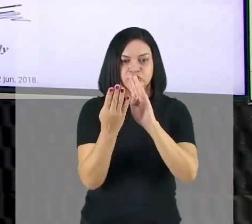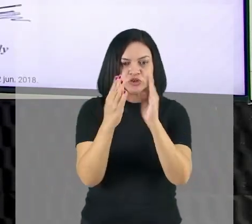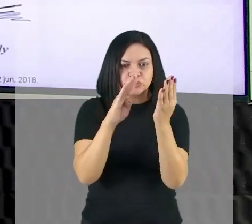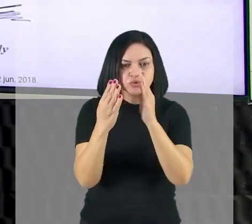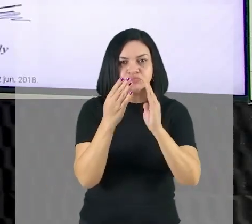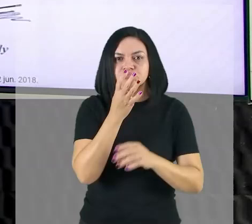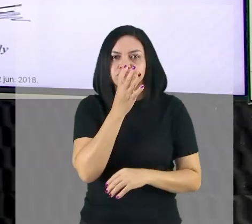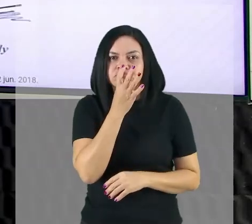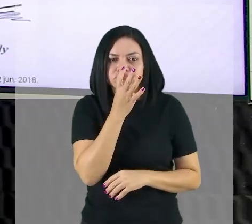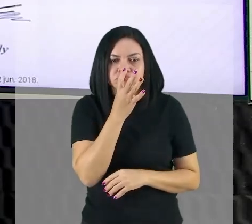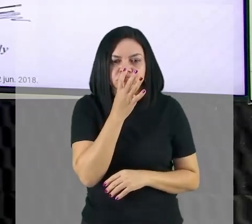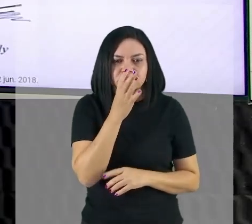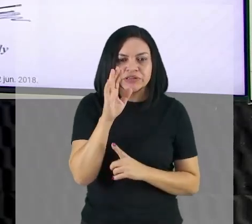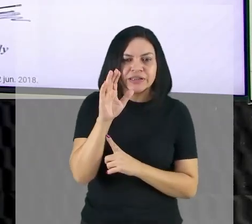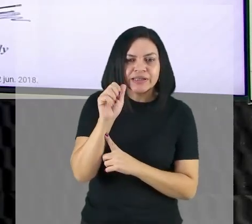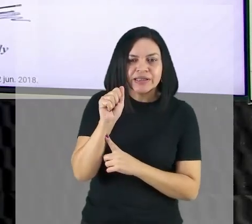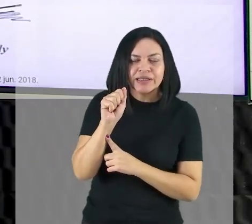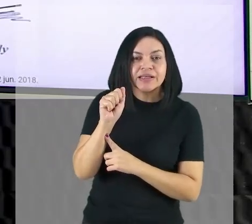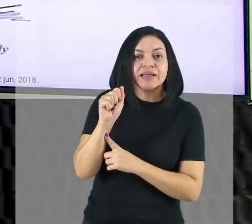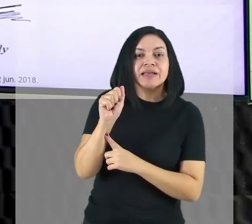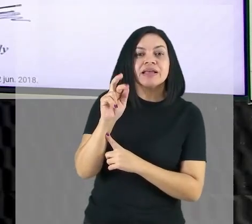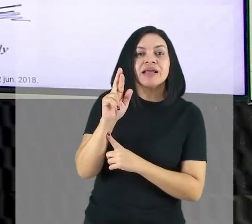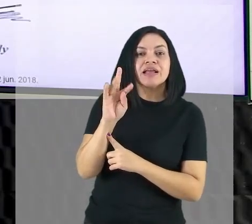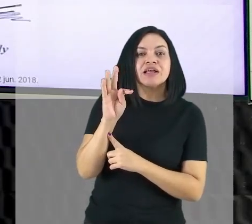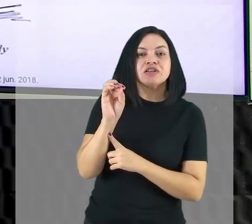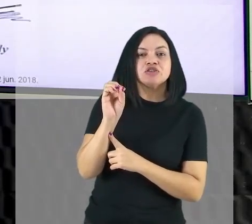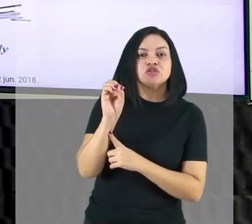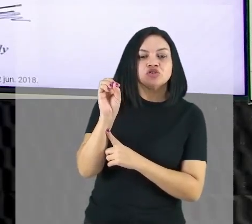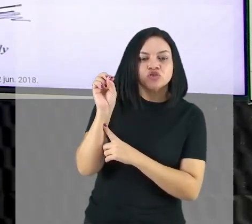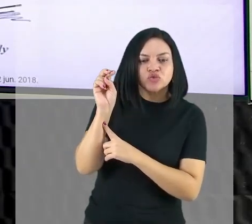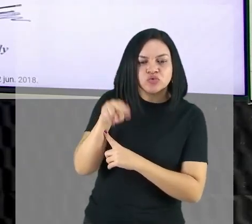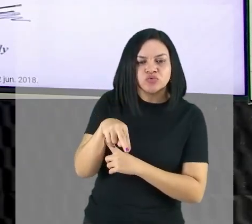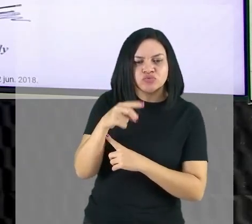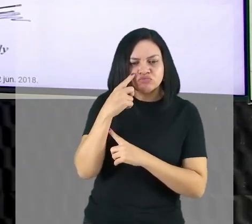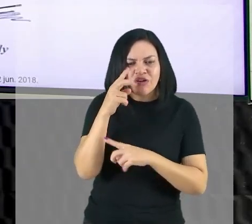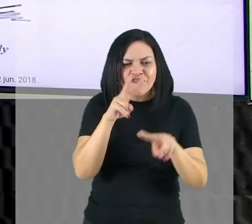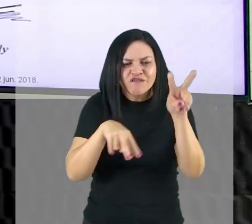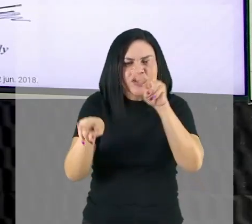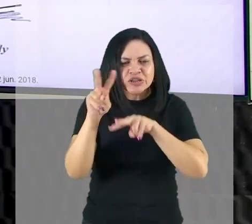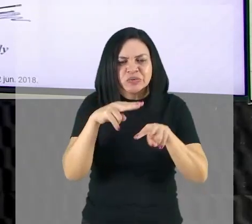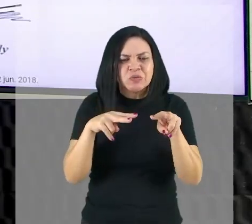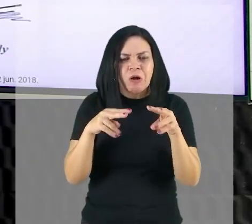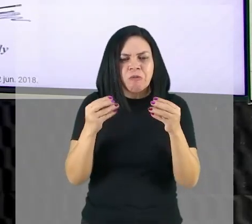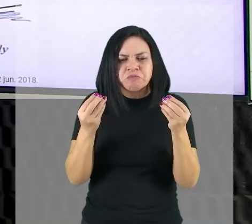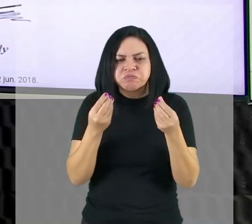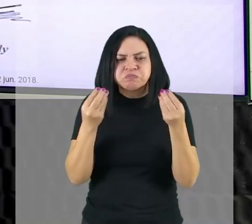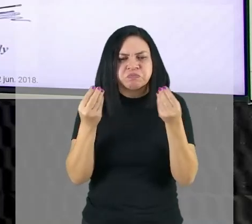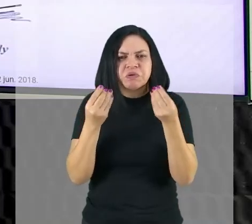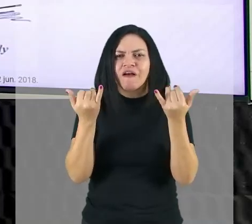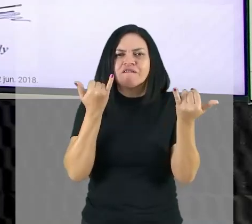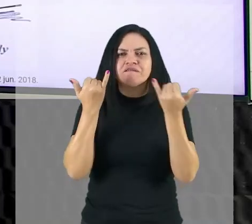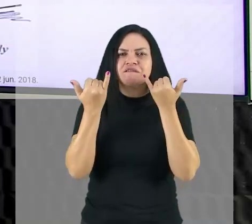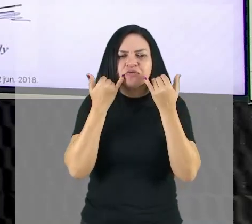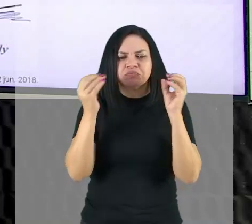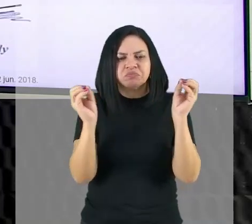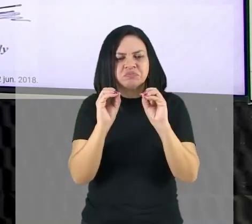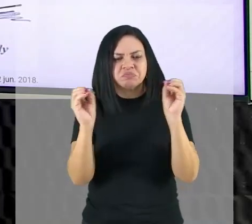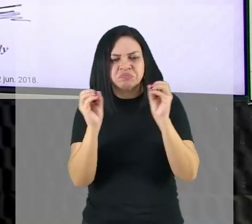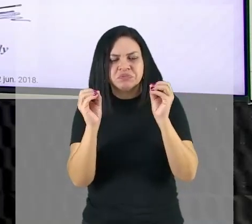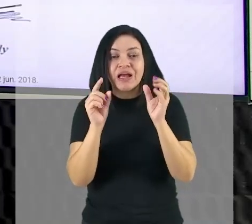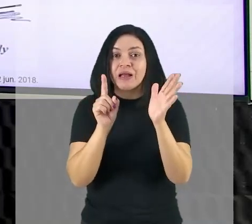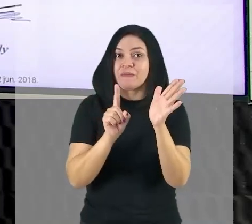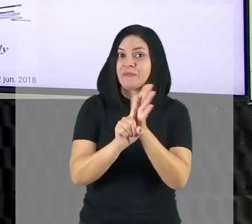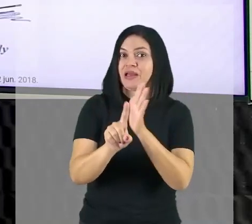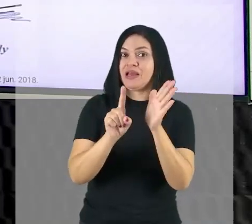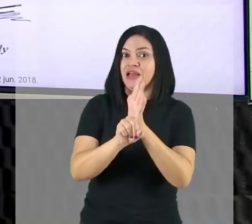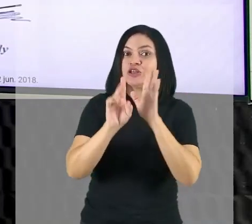cartoon é um exemplo de texto que o elemento visual não nos traz muita informação. O foco da